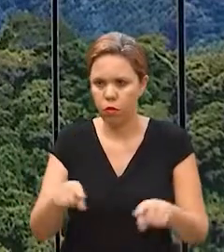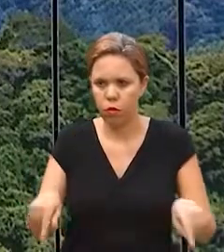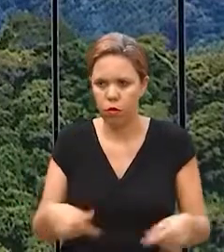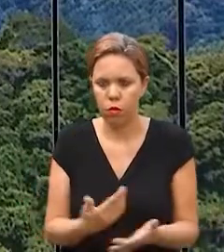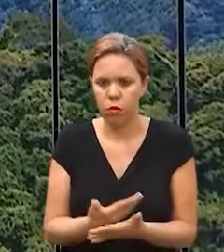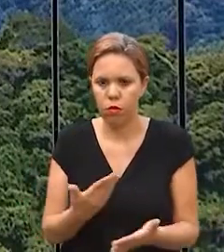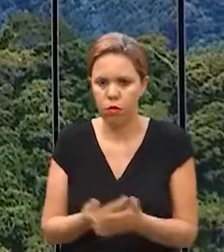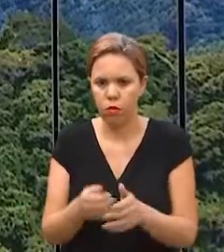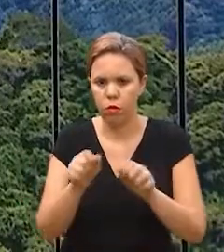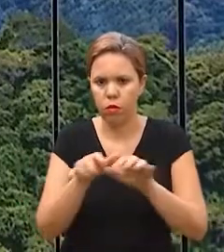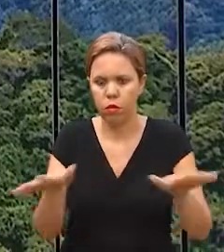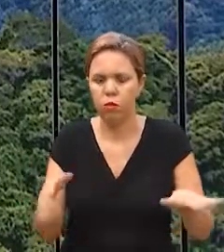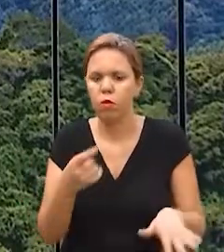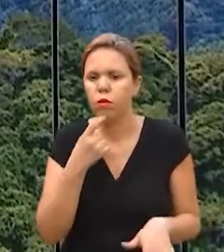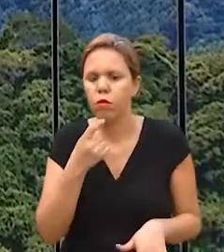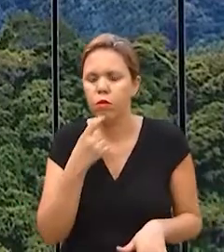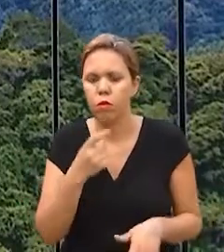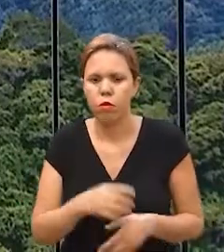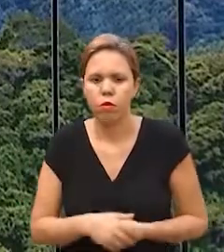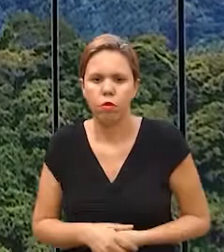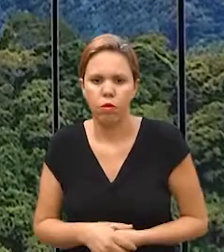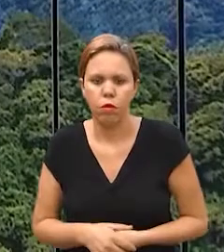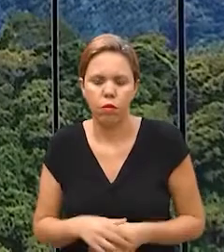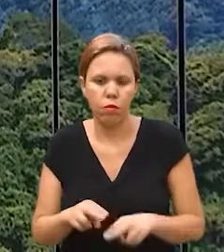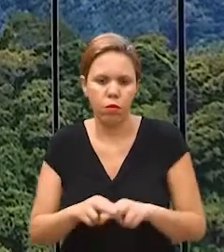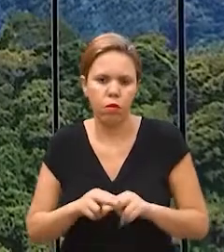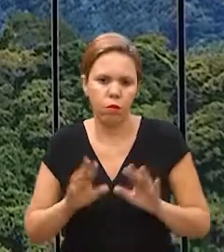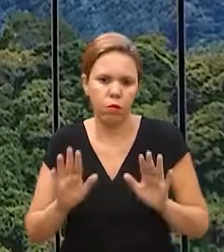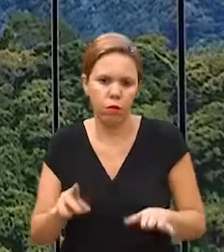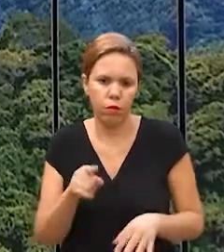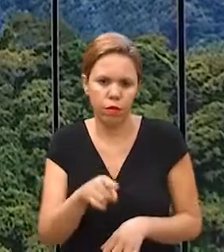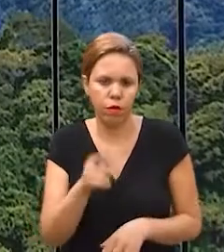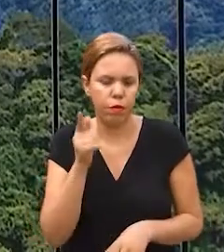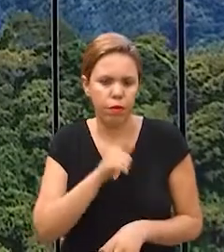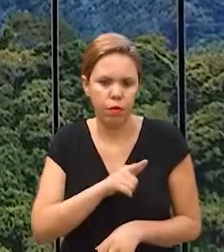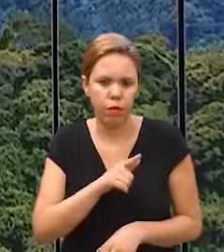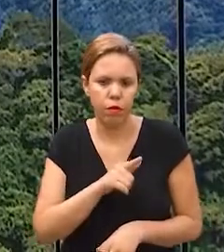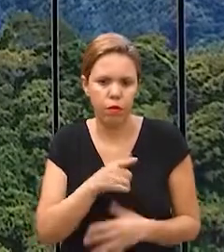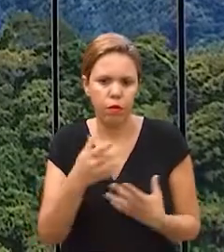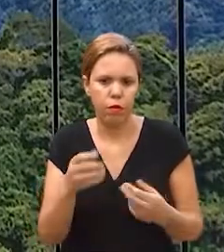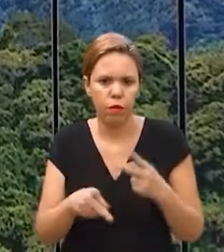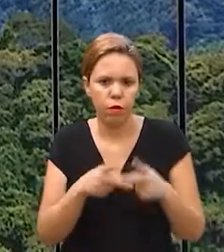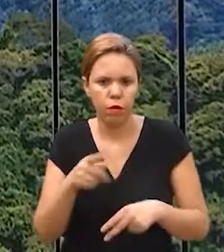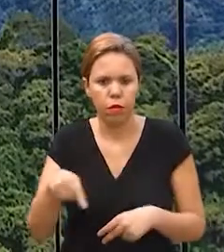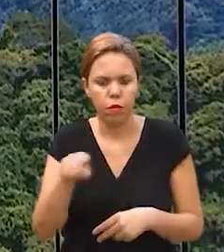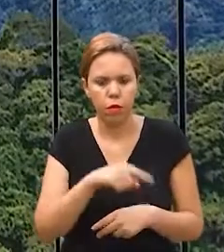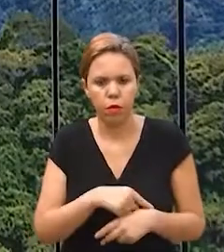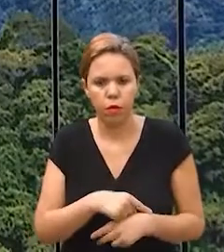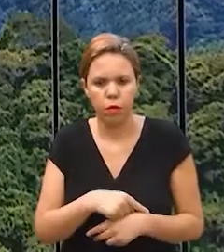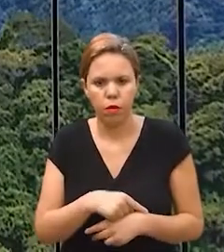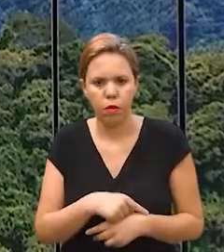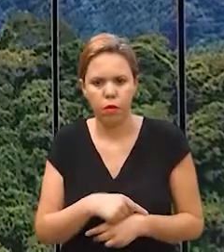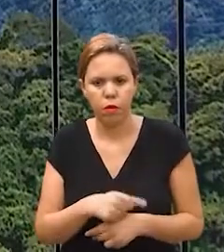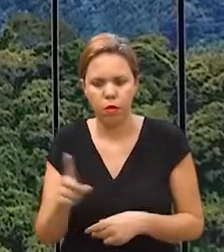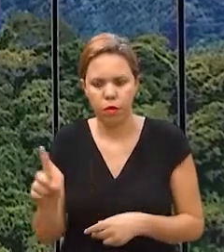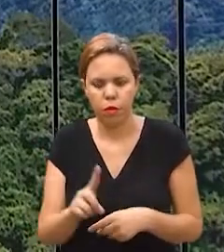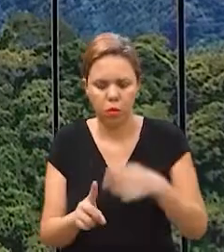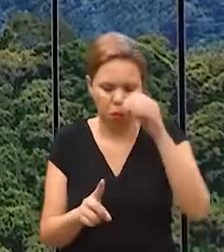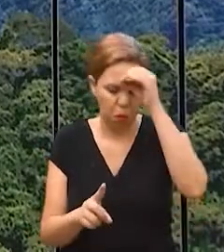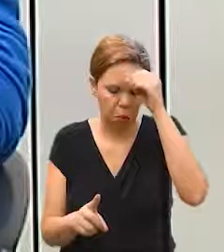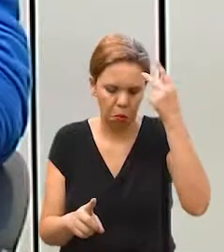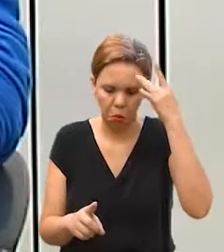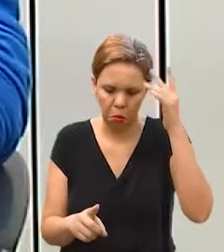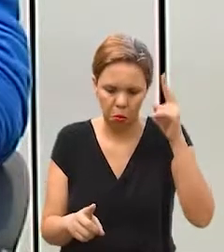em Campinas. Porém, para você conseguir convencer a pessoa analfabeta a vir para a sala de aula, é